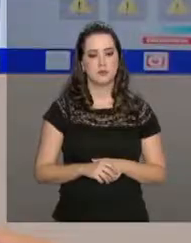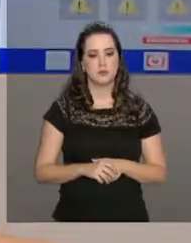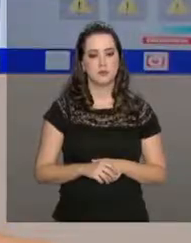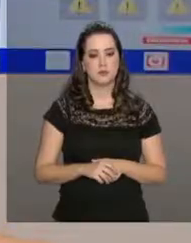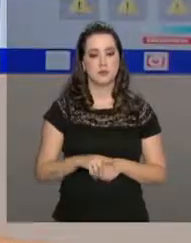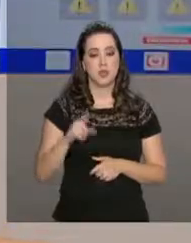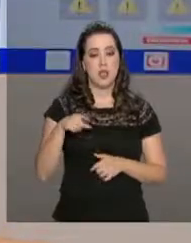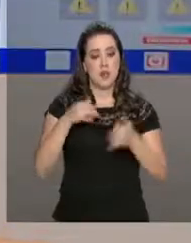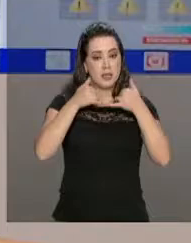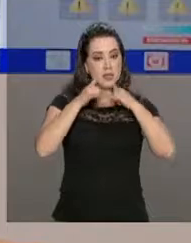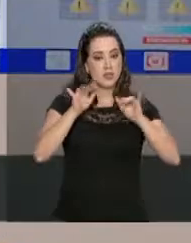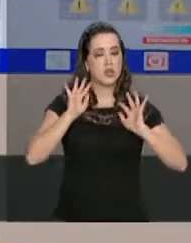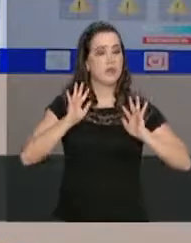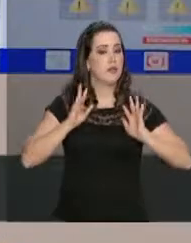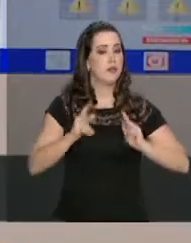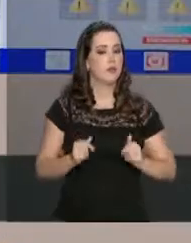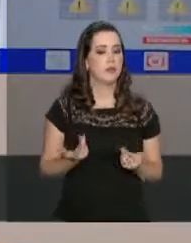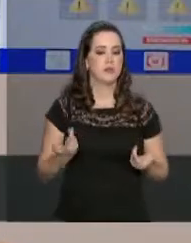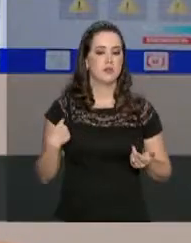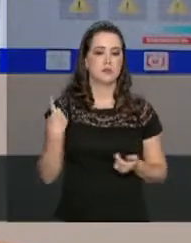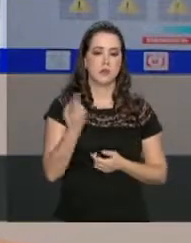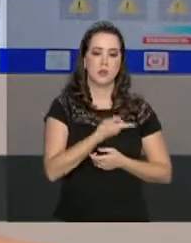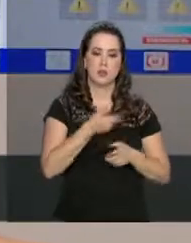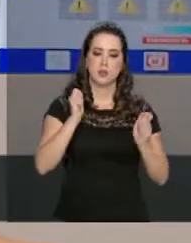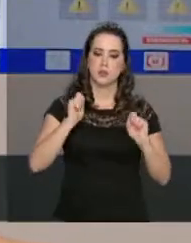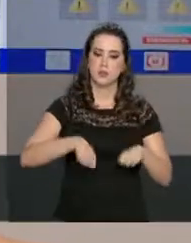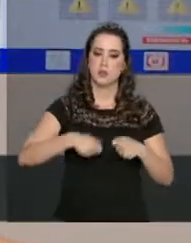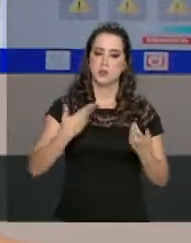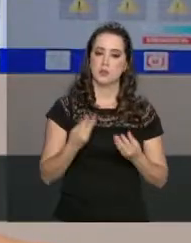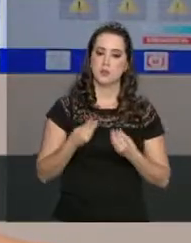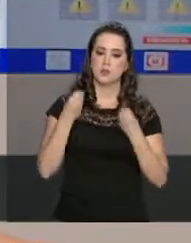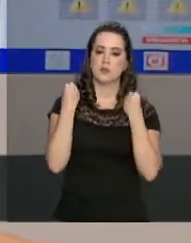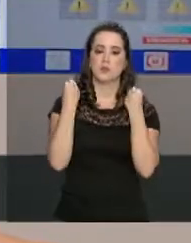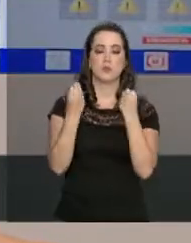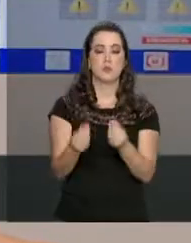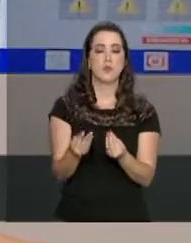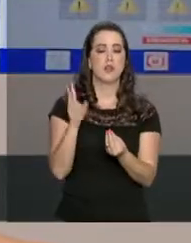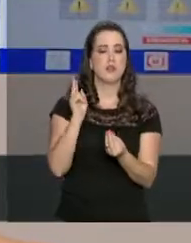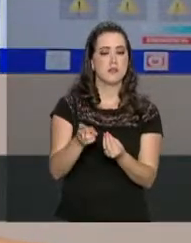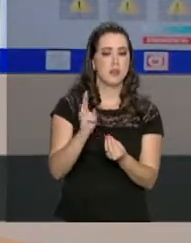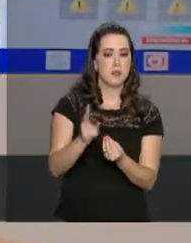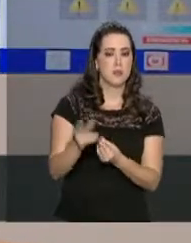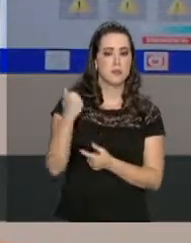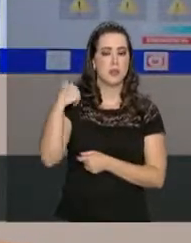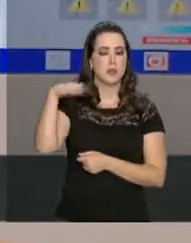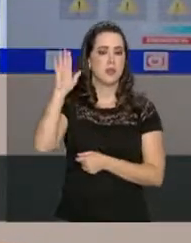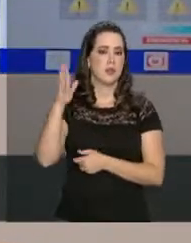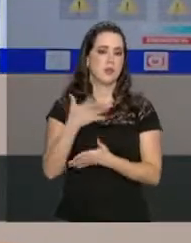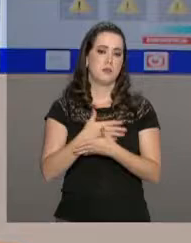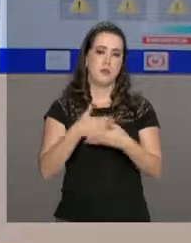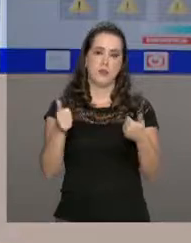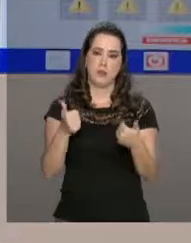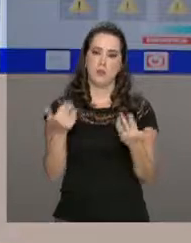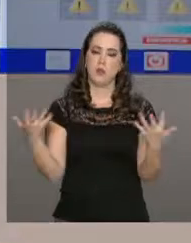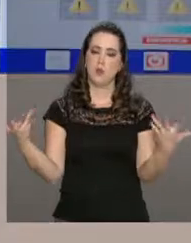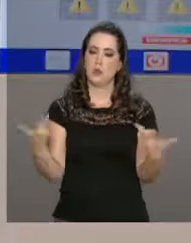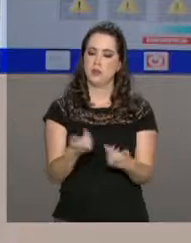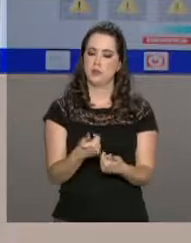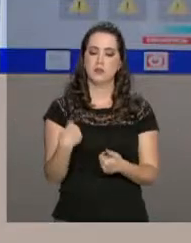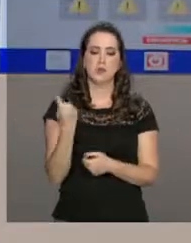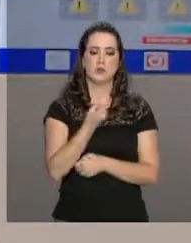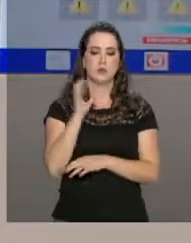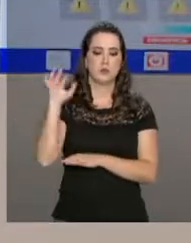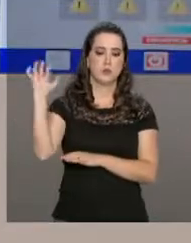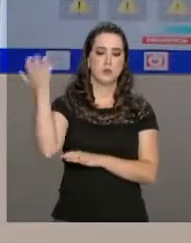Uma energia limpa, para que nós possamos garantir cada vez mais a melhoria da qualidade do nosso